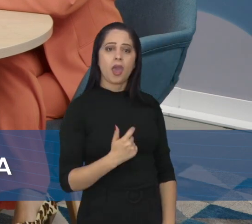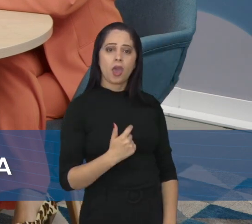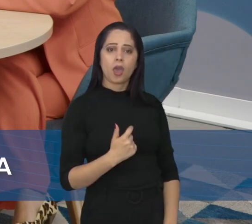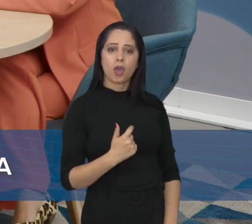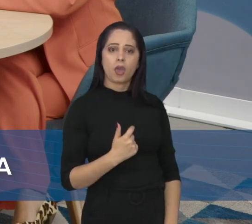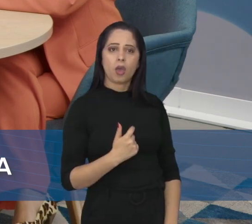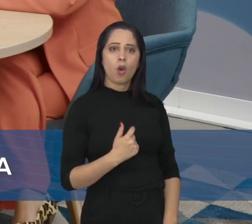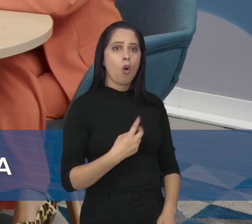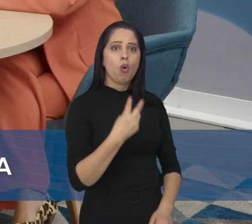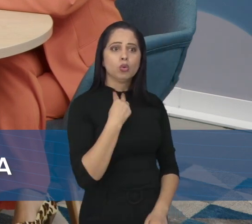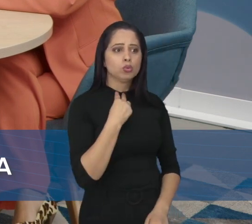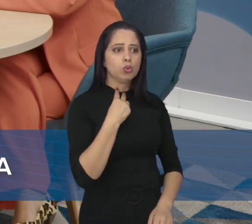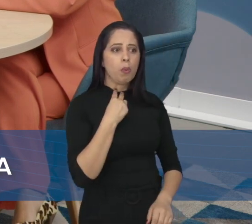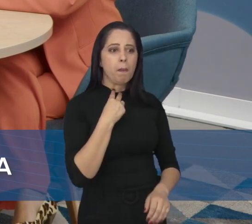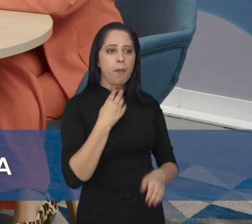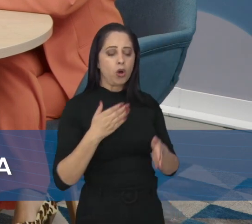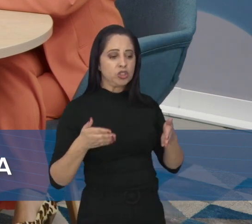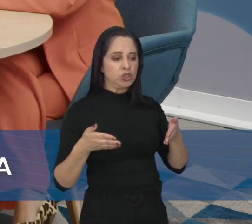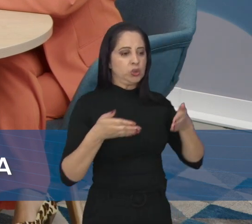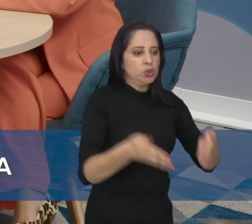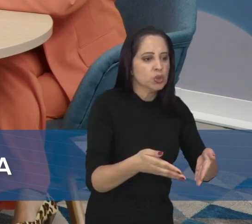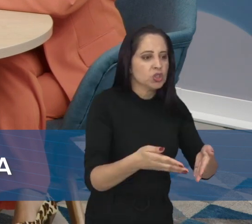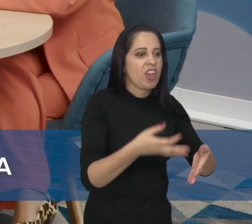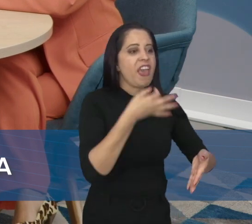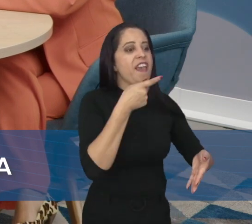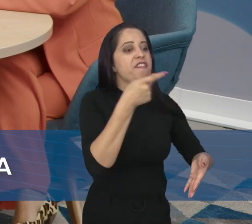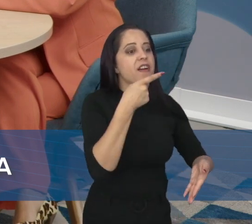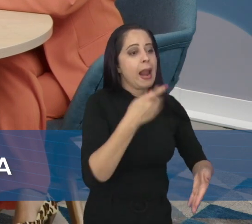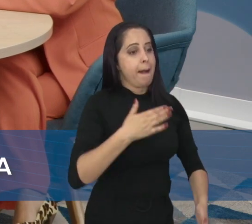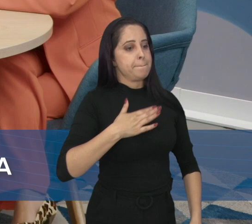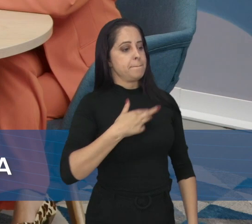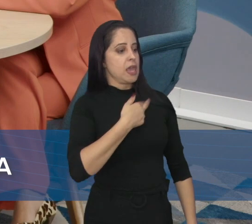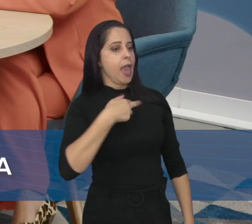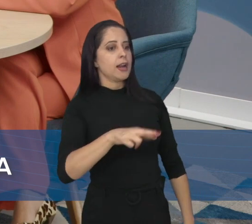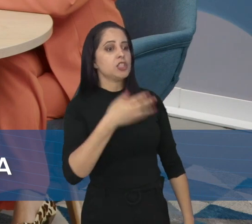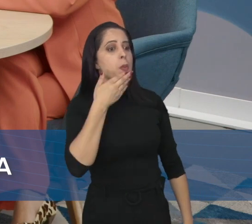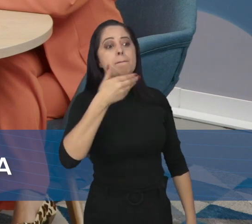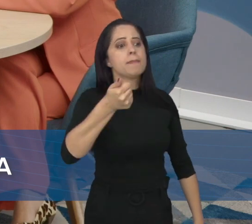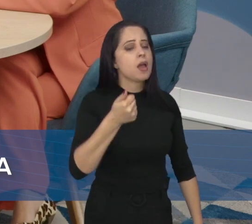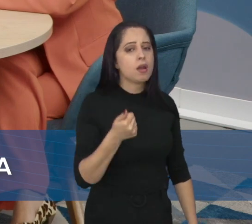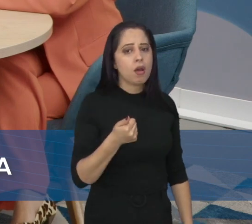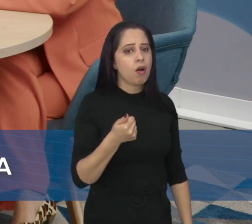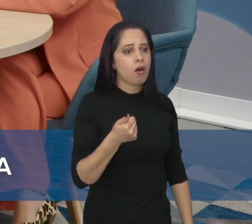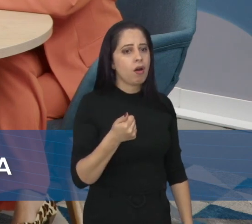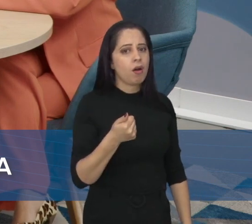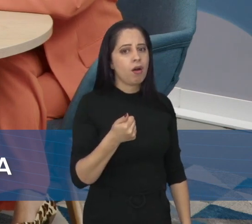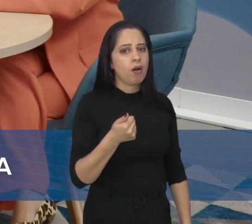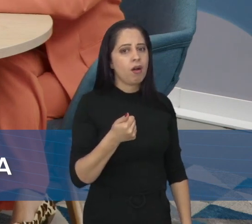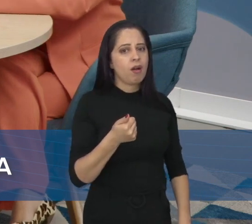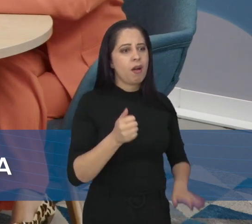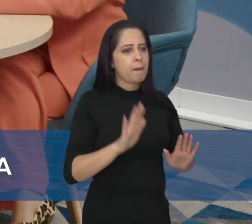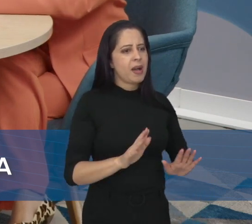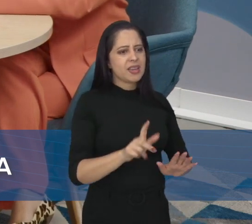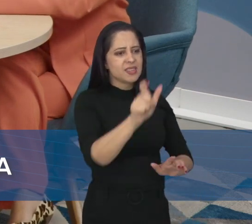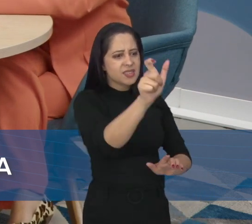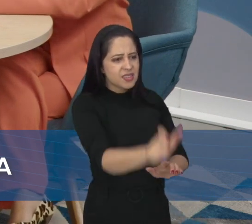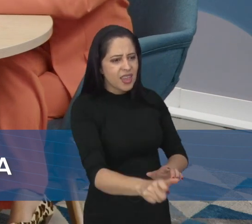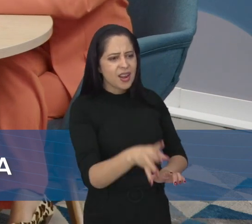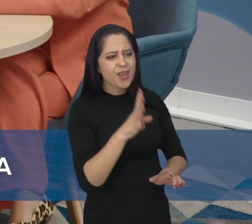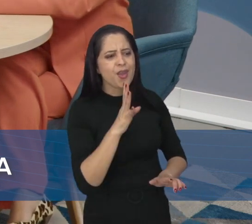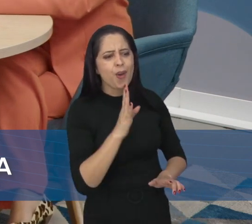íntima do outro ou dizer que a minha religião é melhor ou pior, sem conhecer pelo menos um pouco da história dessa